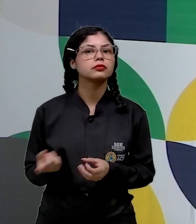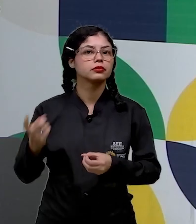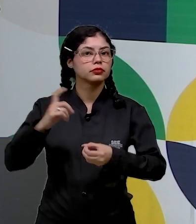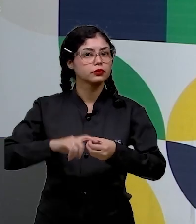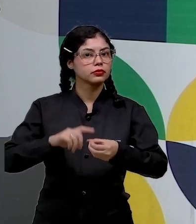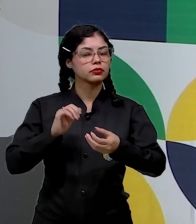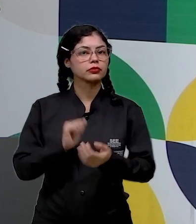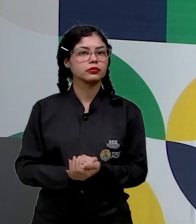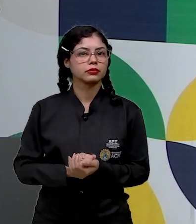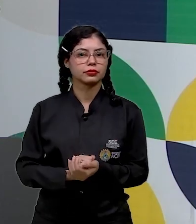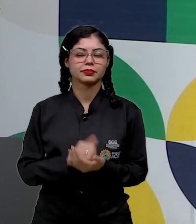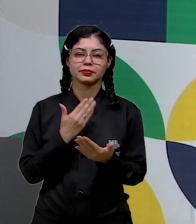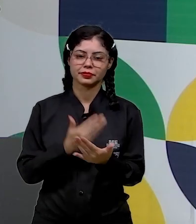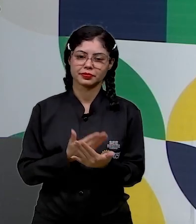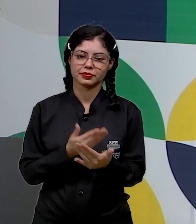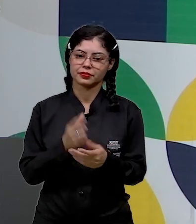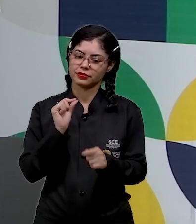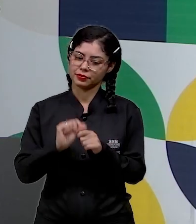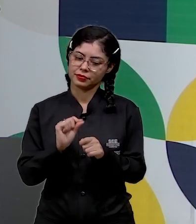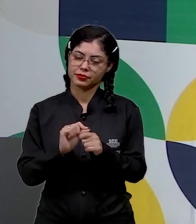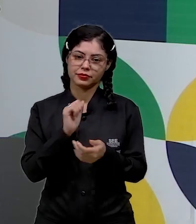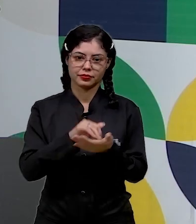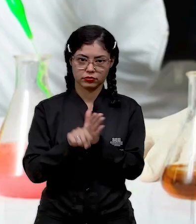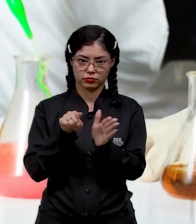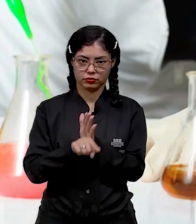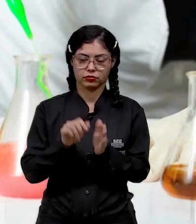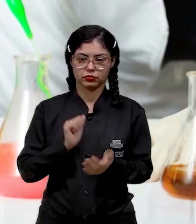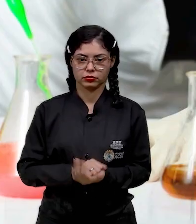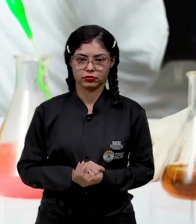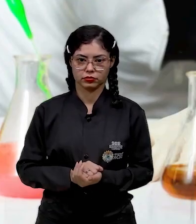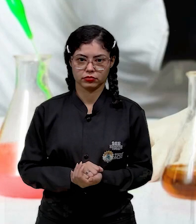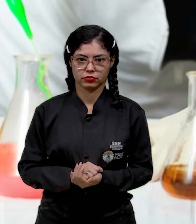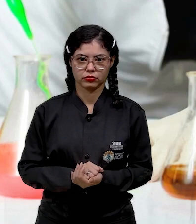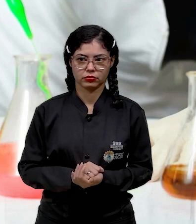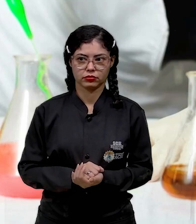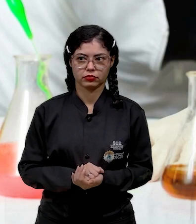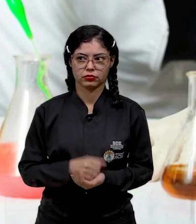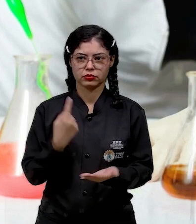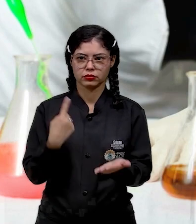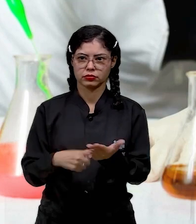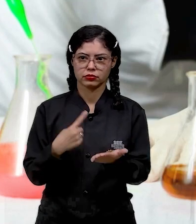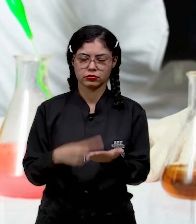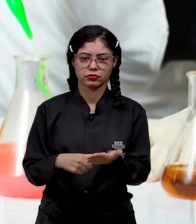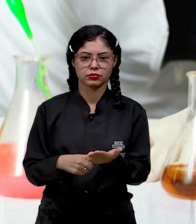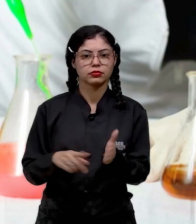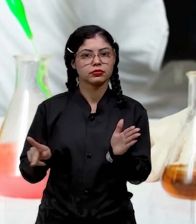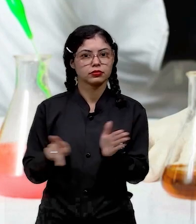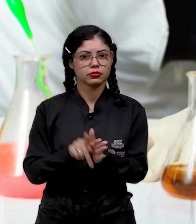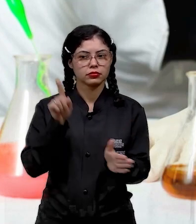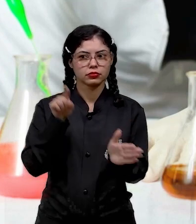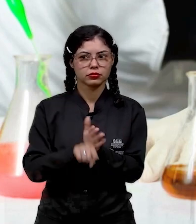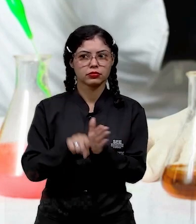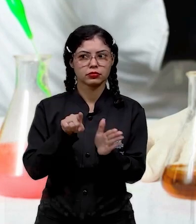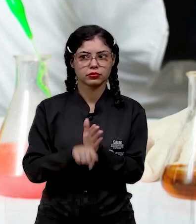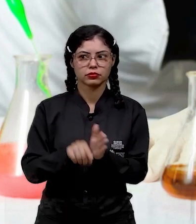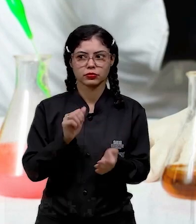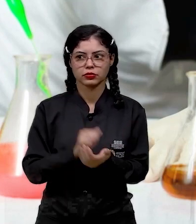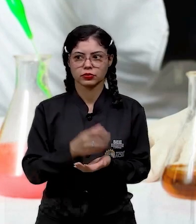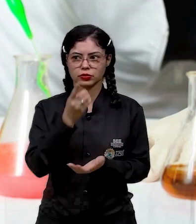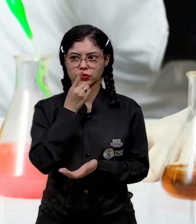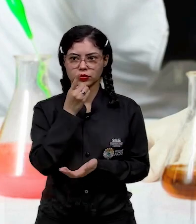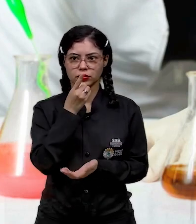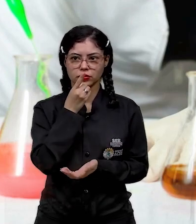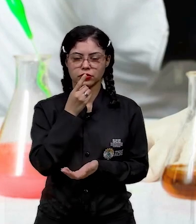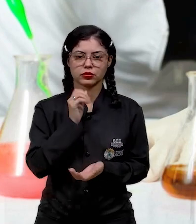para o nosso estúdio para fazer as atividades. Considere as seguintes tarefas realizadas ali no dia a dia de uma